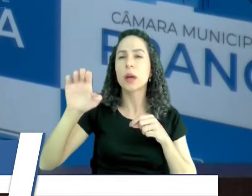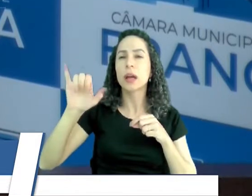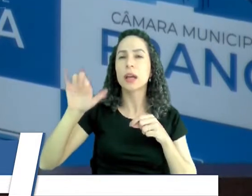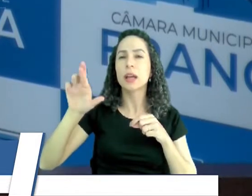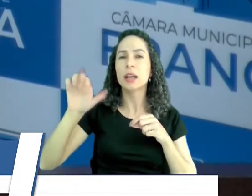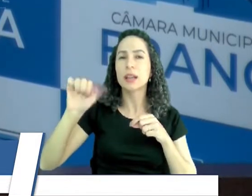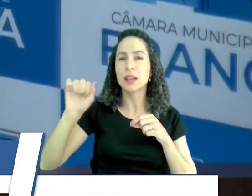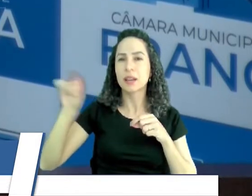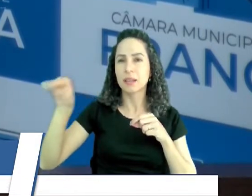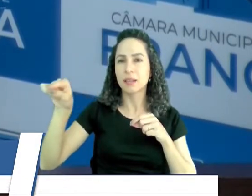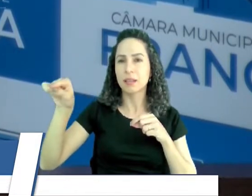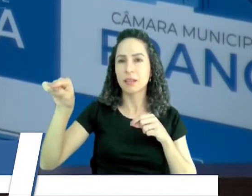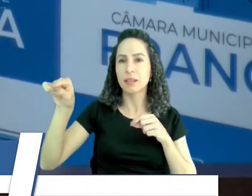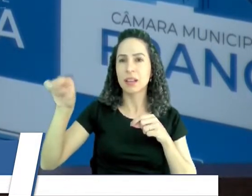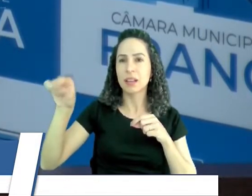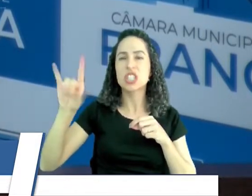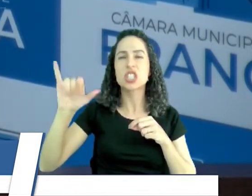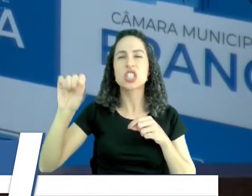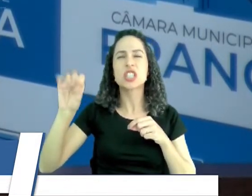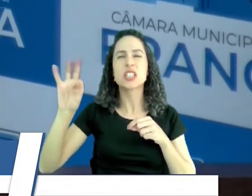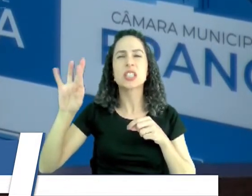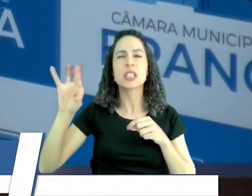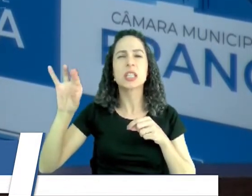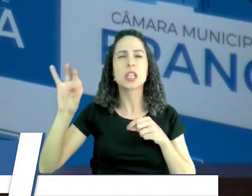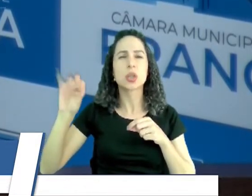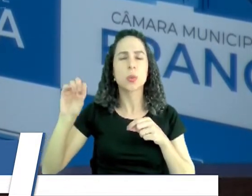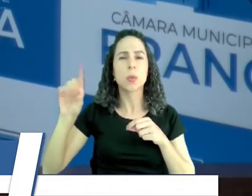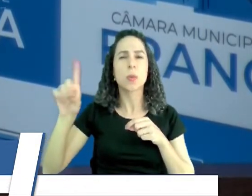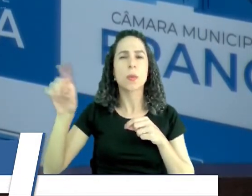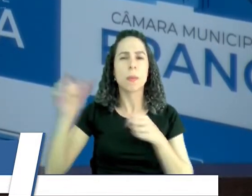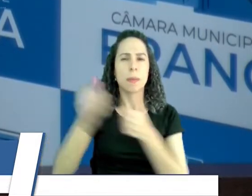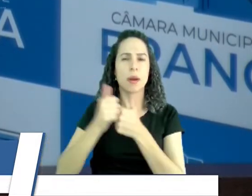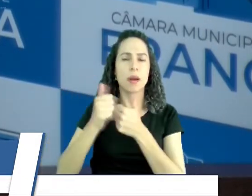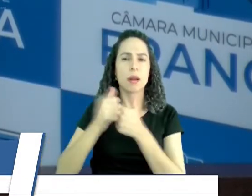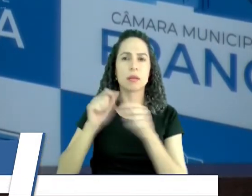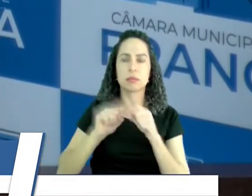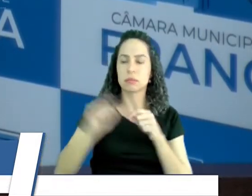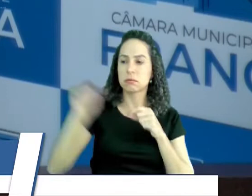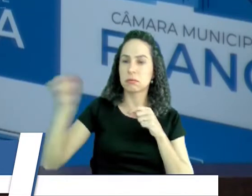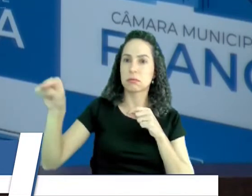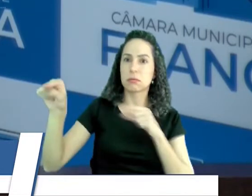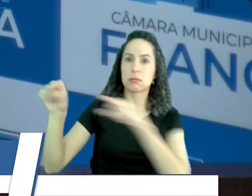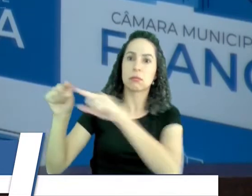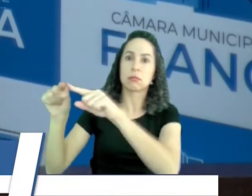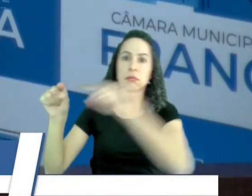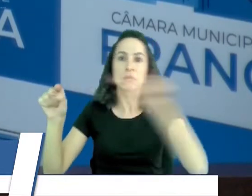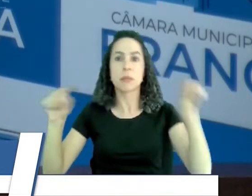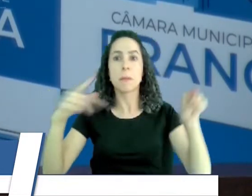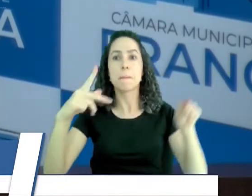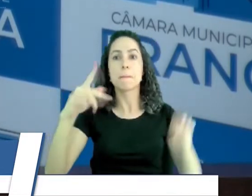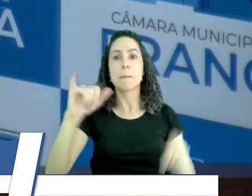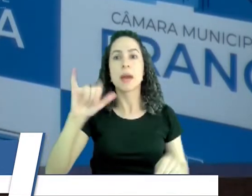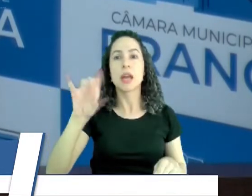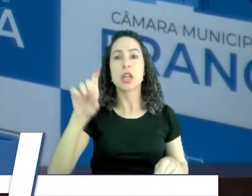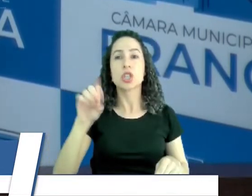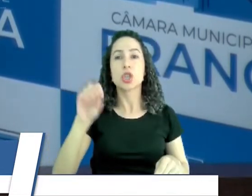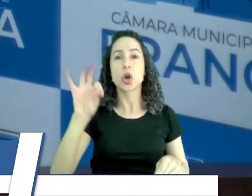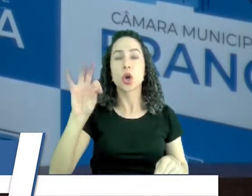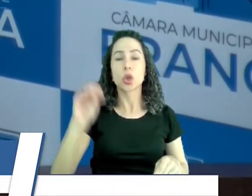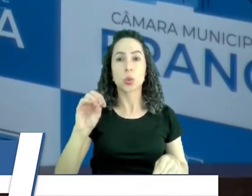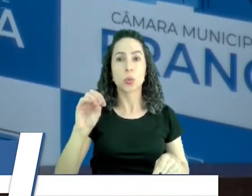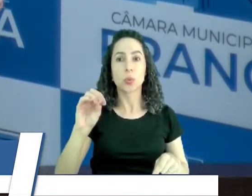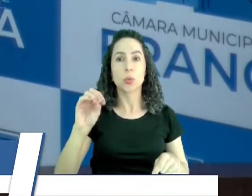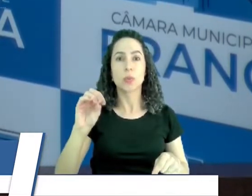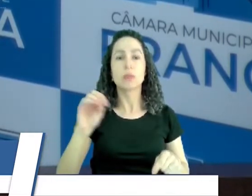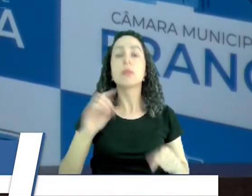Jericoara, que é um distrito de Pedregulho. Eles saem daqui, vão para Peixoto, que está ali no distrito de Ibiraci. Por que